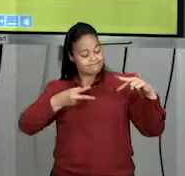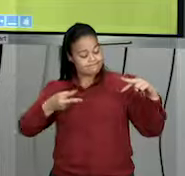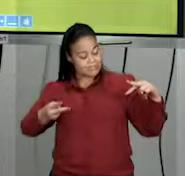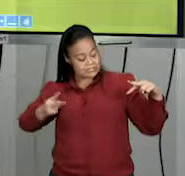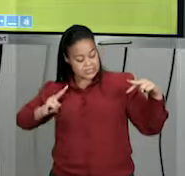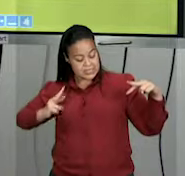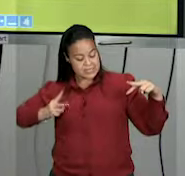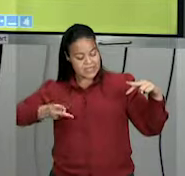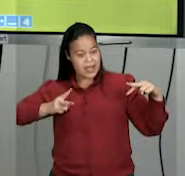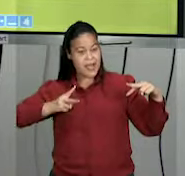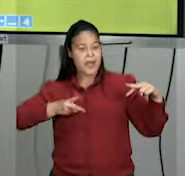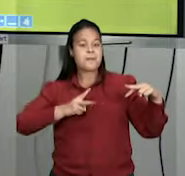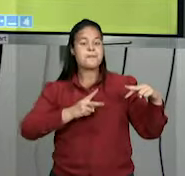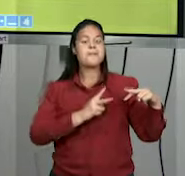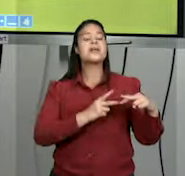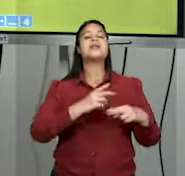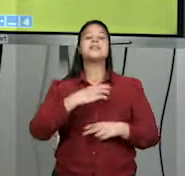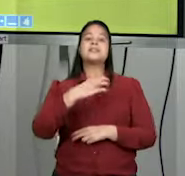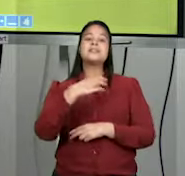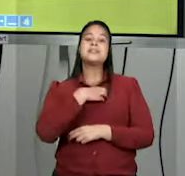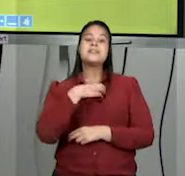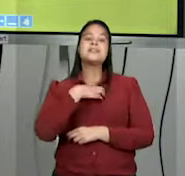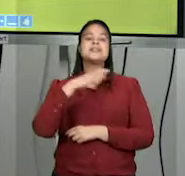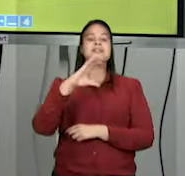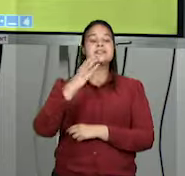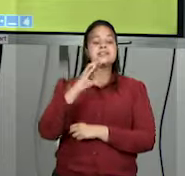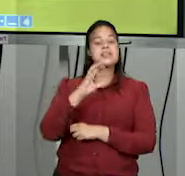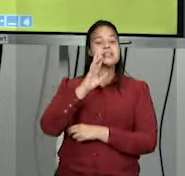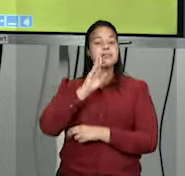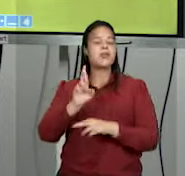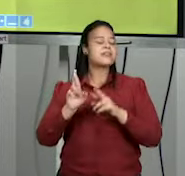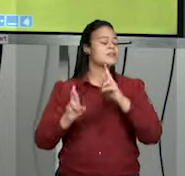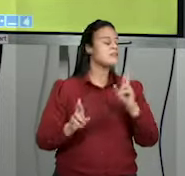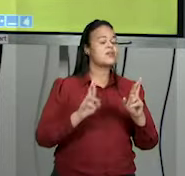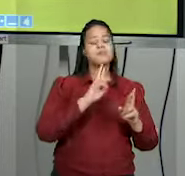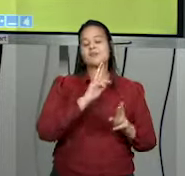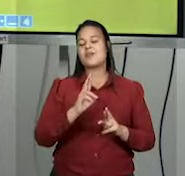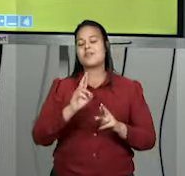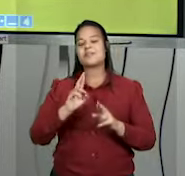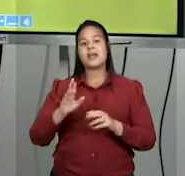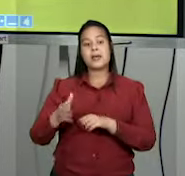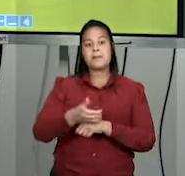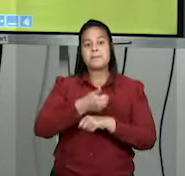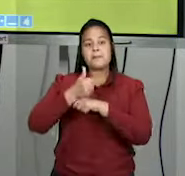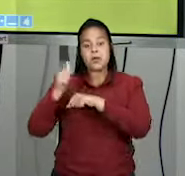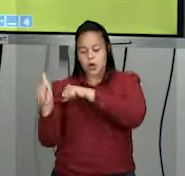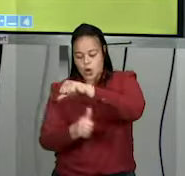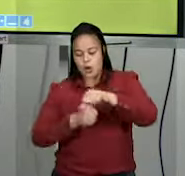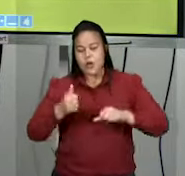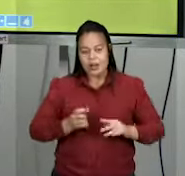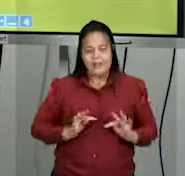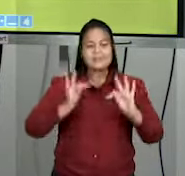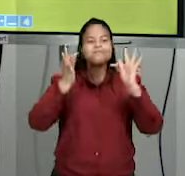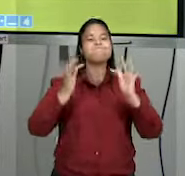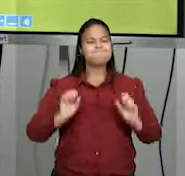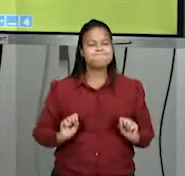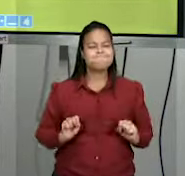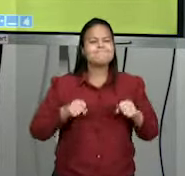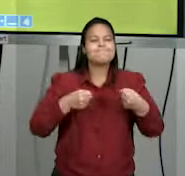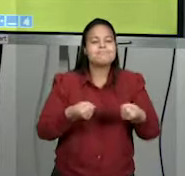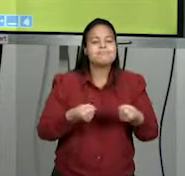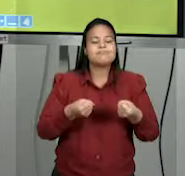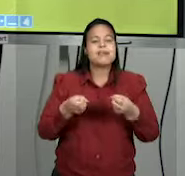terá novas respostas porque ela aprimora a tecnologia e a tecnologia dá mais poder de